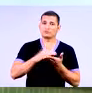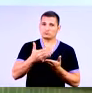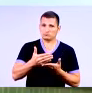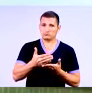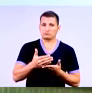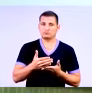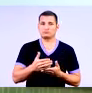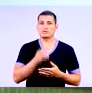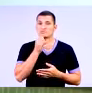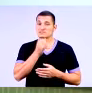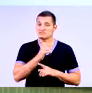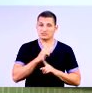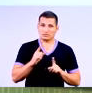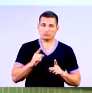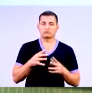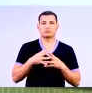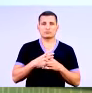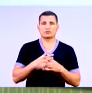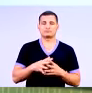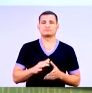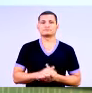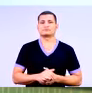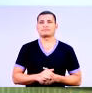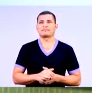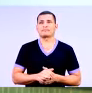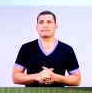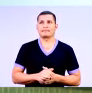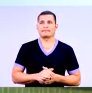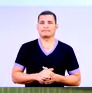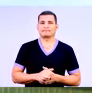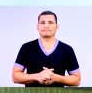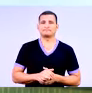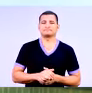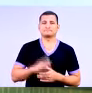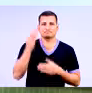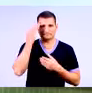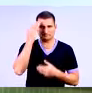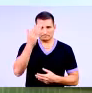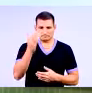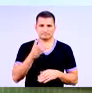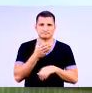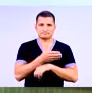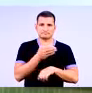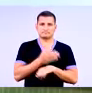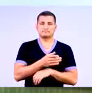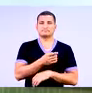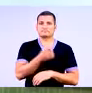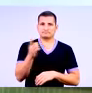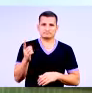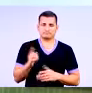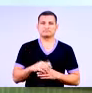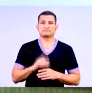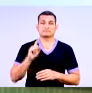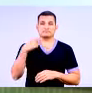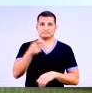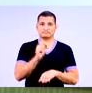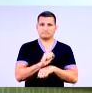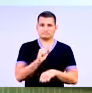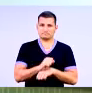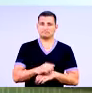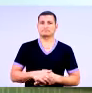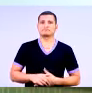complicado, ok? Gente, muito obrigada, valeu a participação de vocês. Na próxima aula a gente espera essa